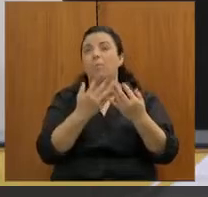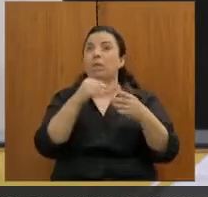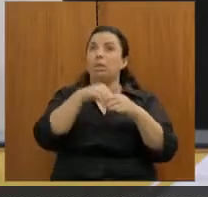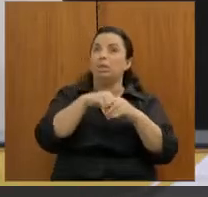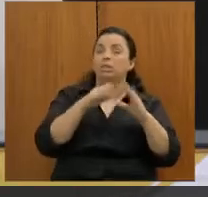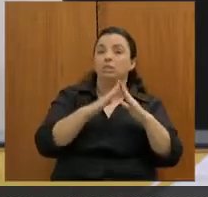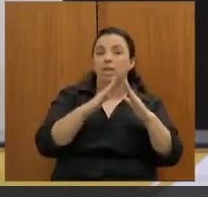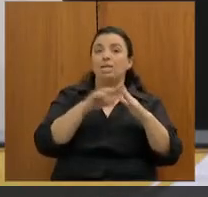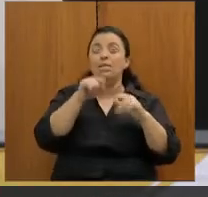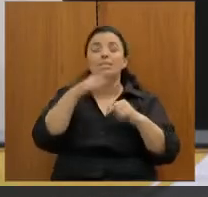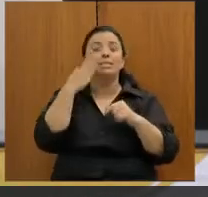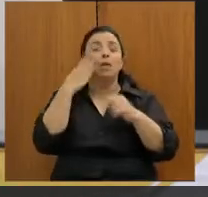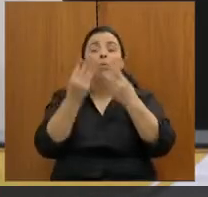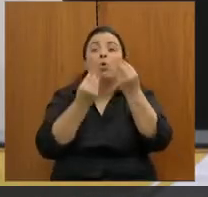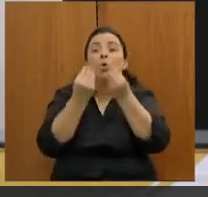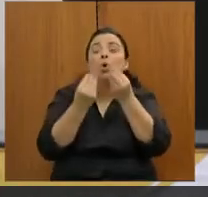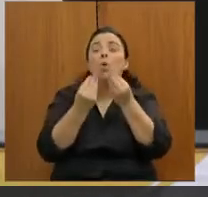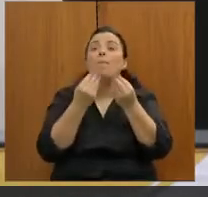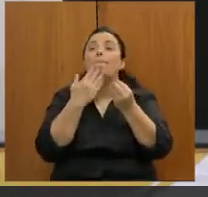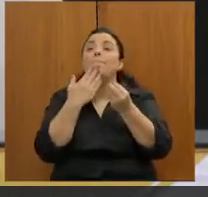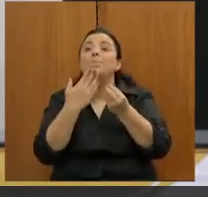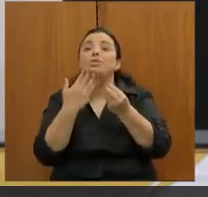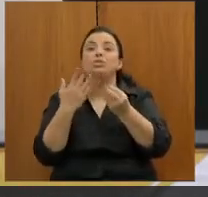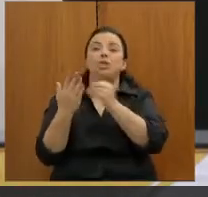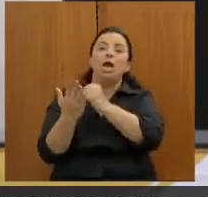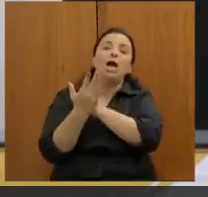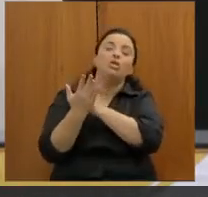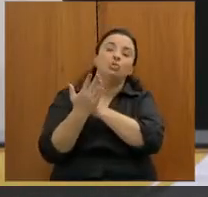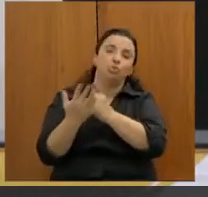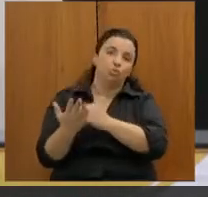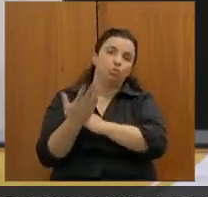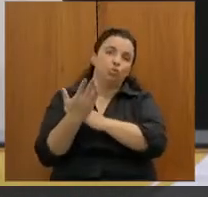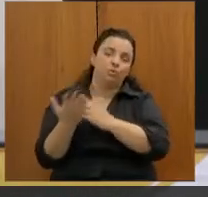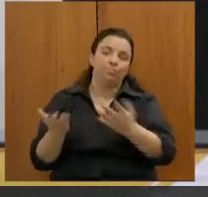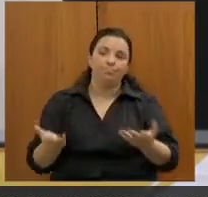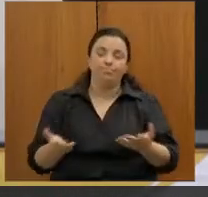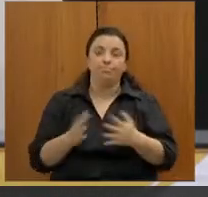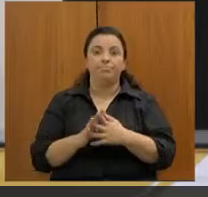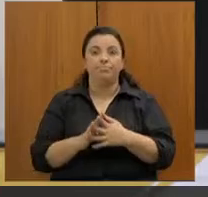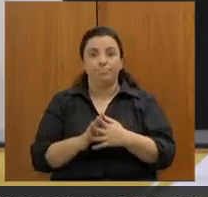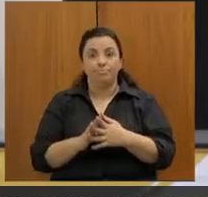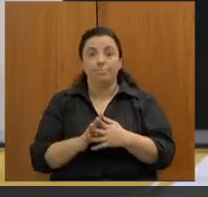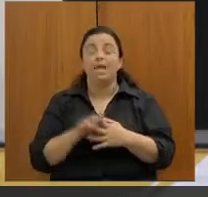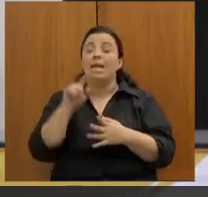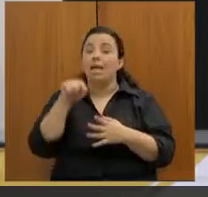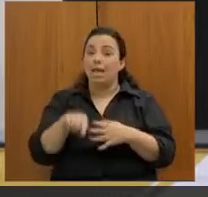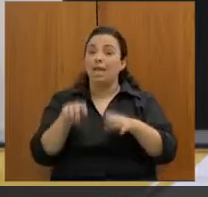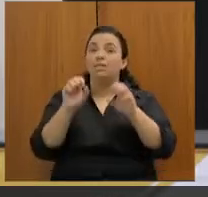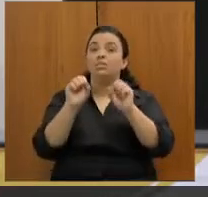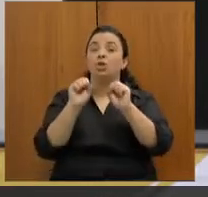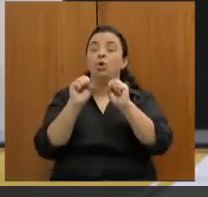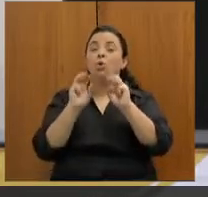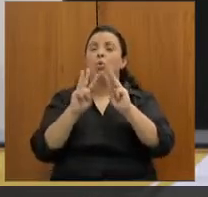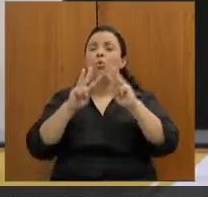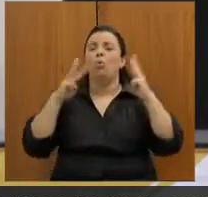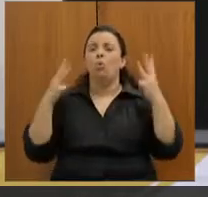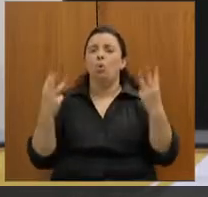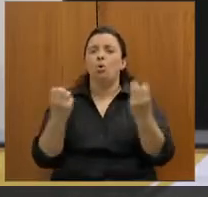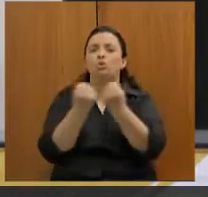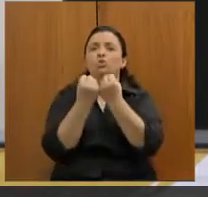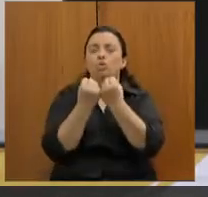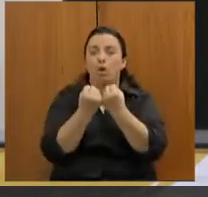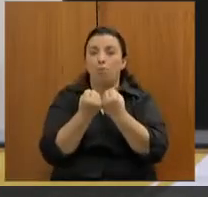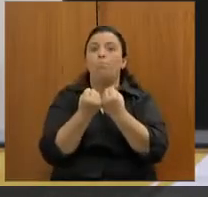é muito importante frisar que a sugestão da organização deste workshop surgiu de uma reunião